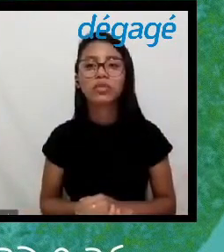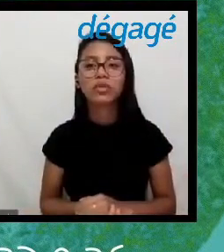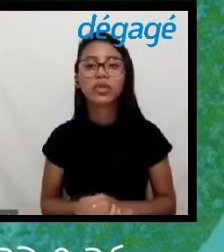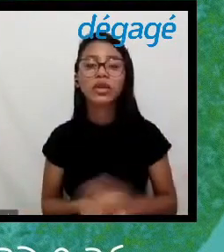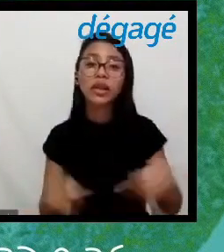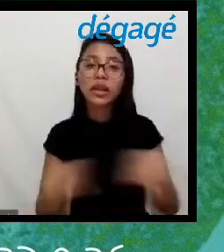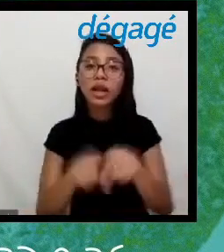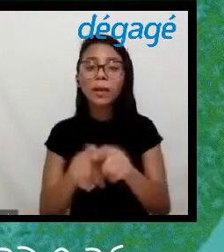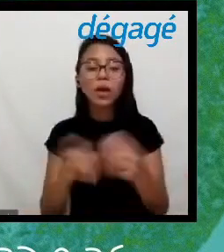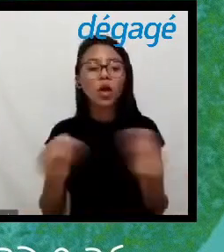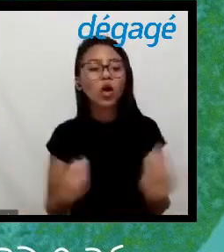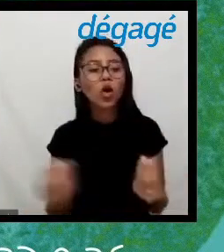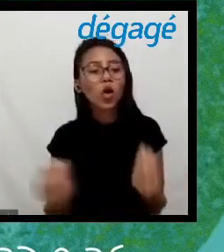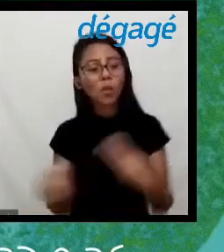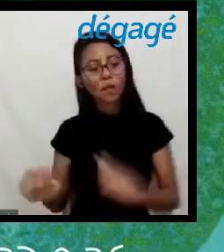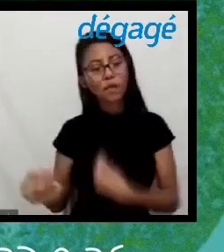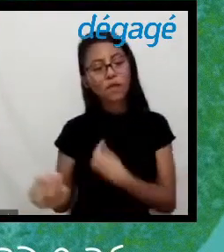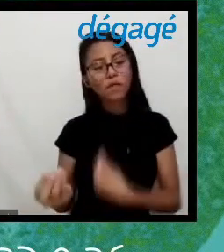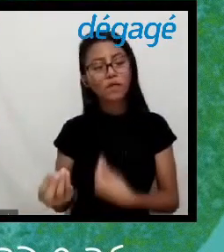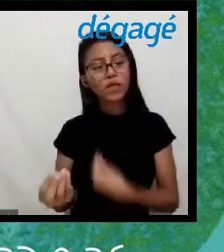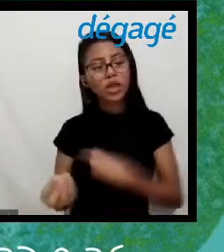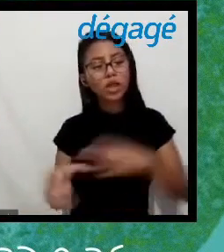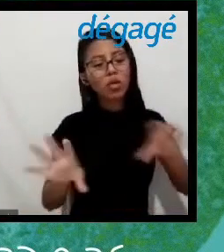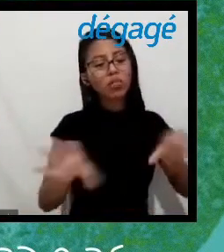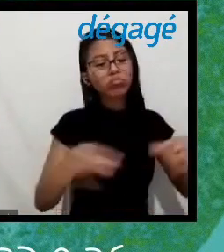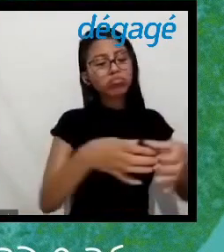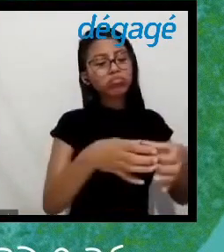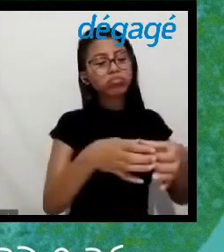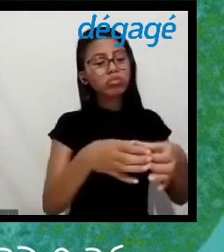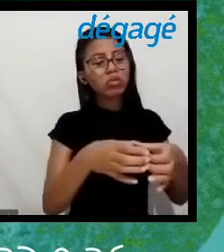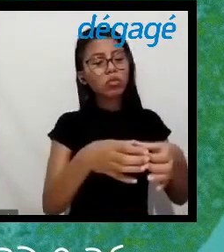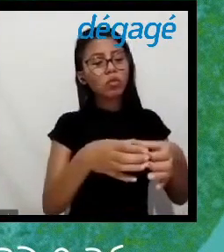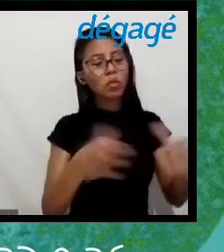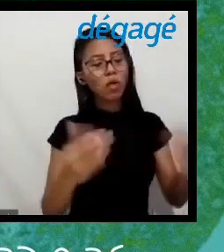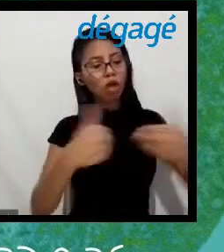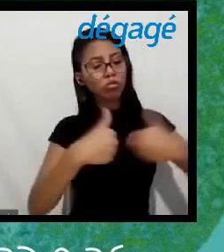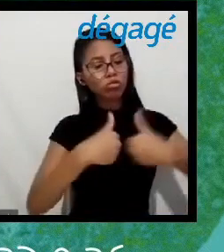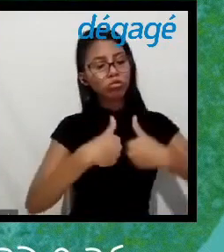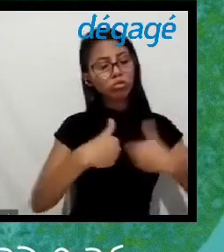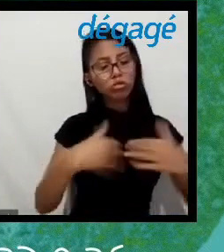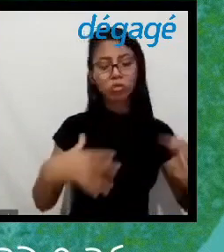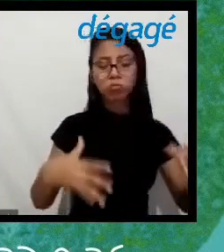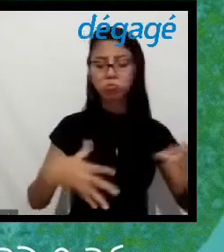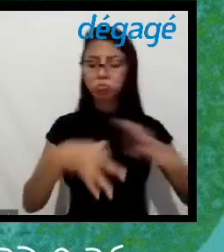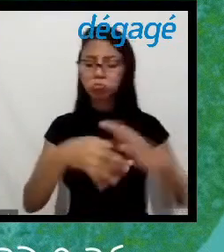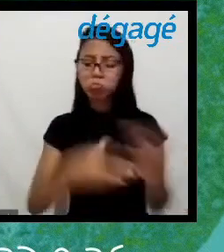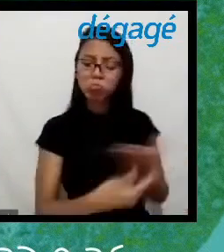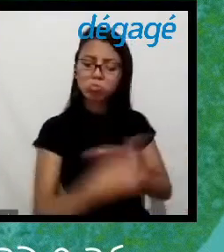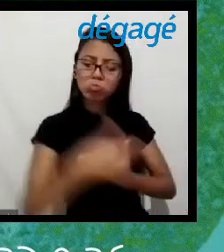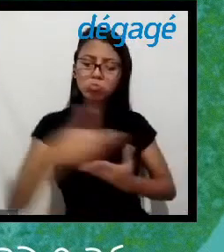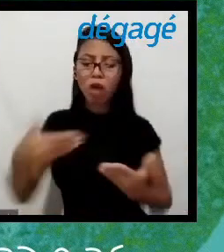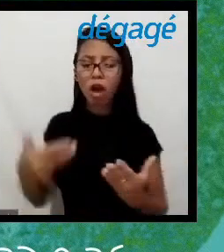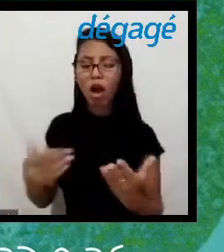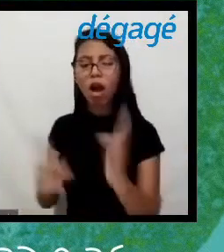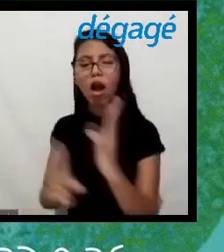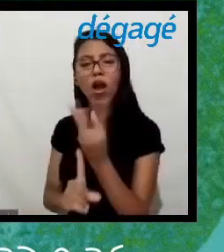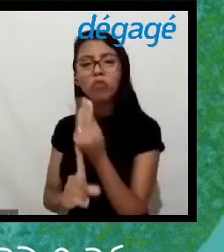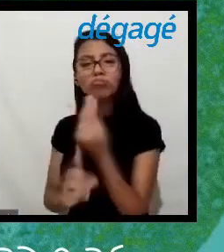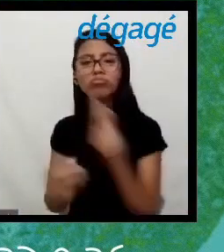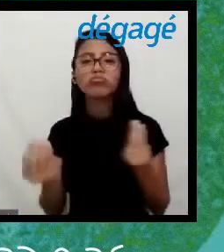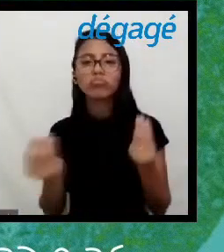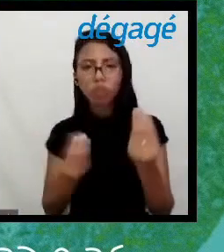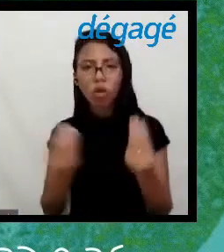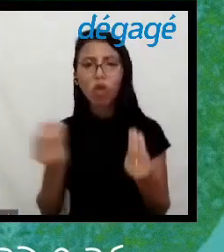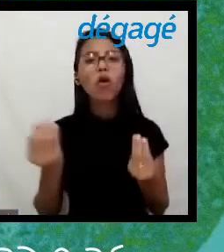artes. Compartilhem depois os nossos vídeos no YouTube, no Facebook, e faça voar,